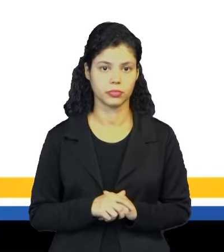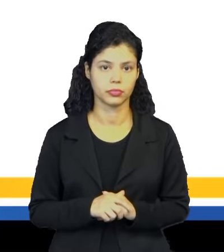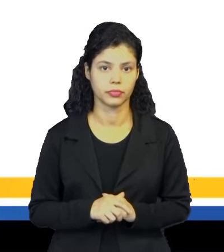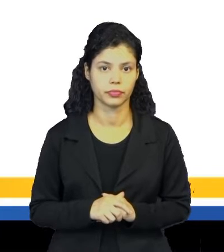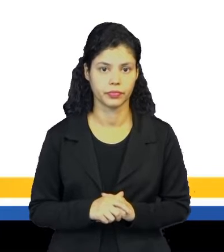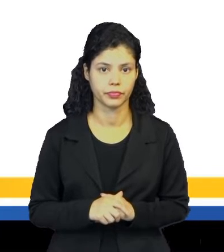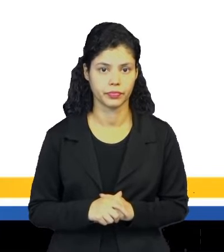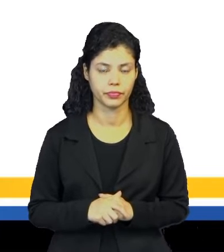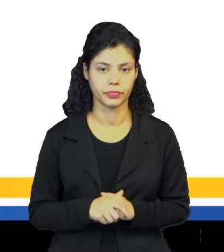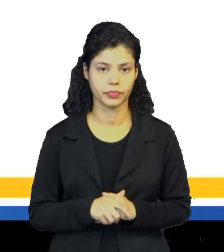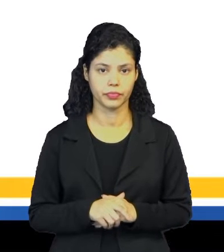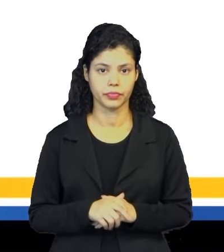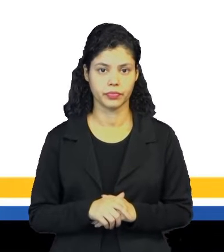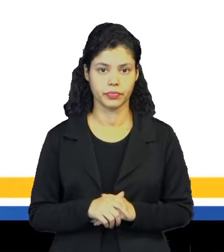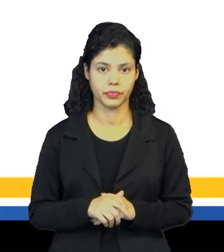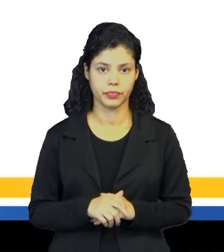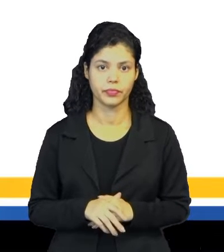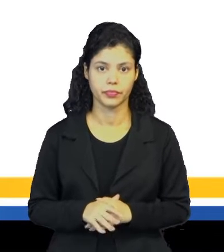José,